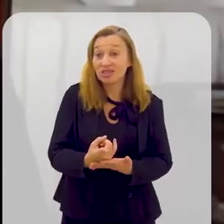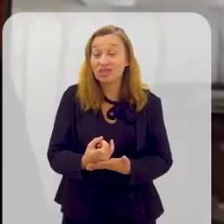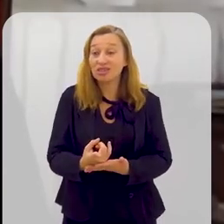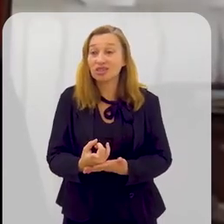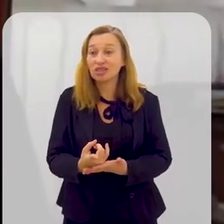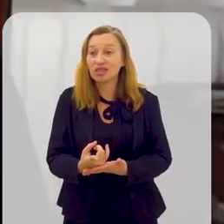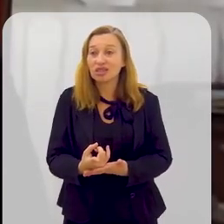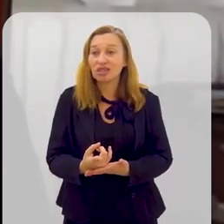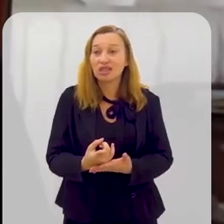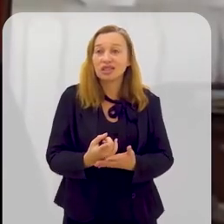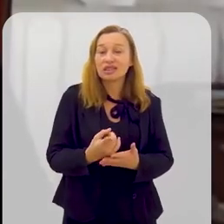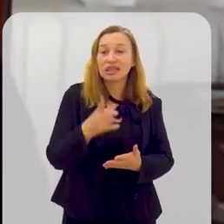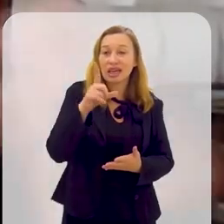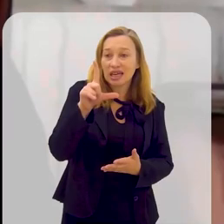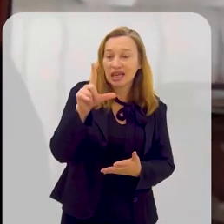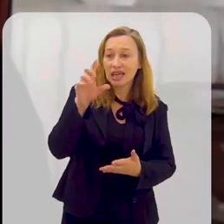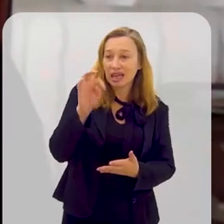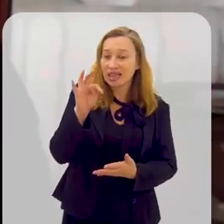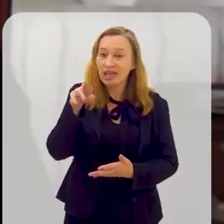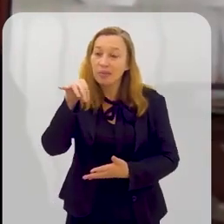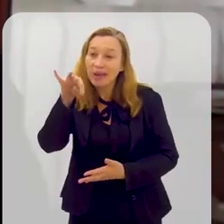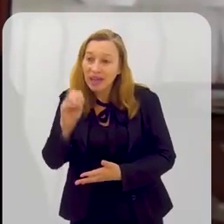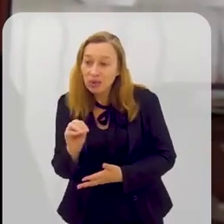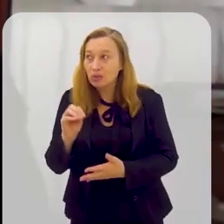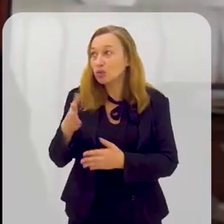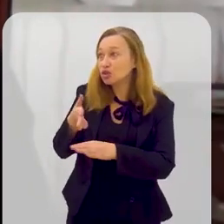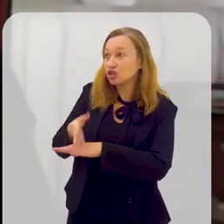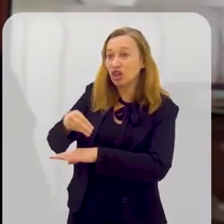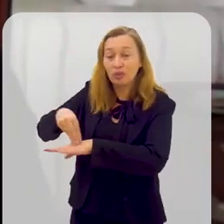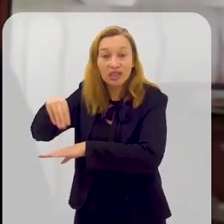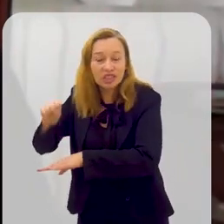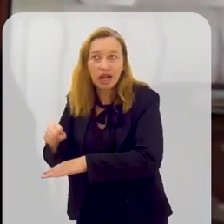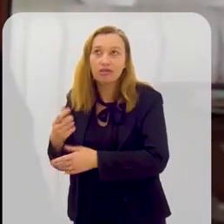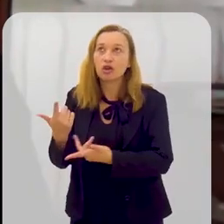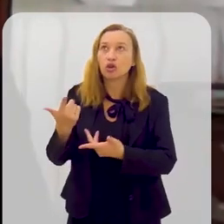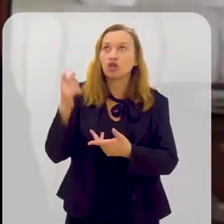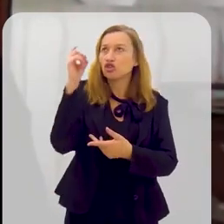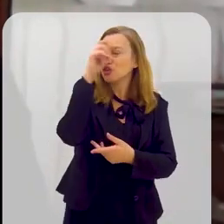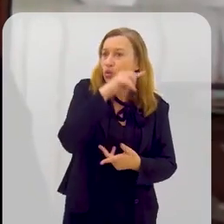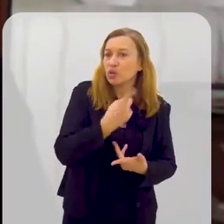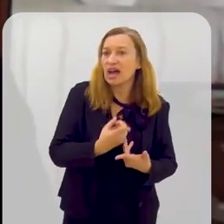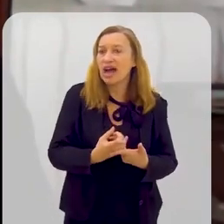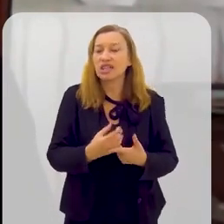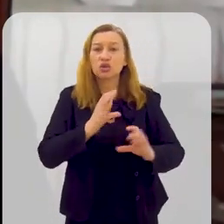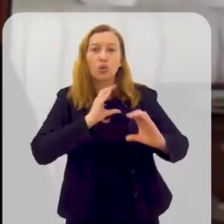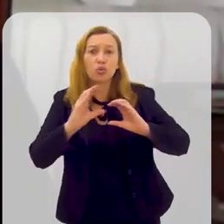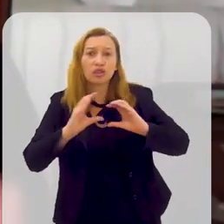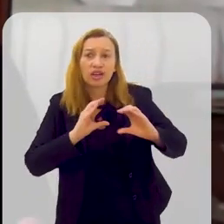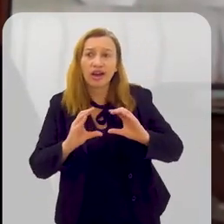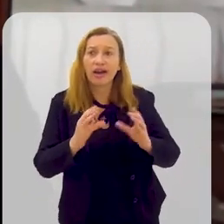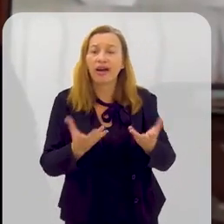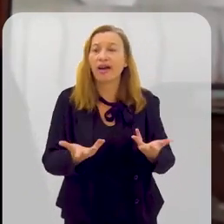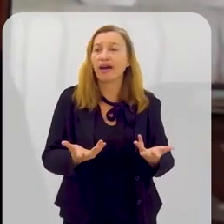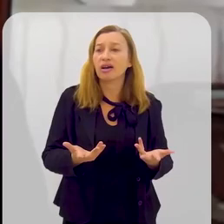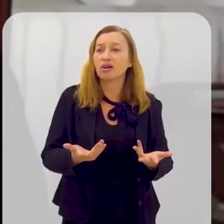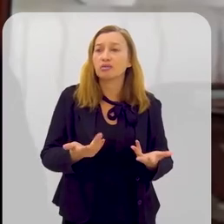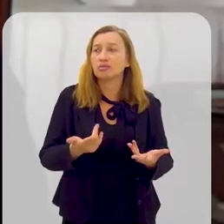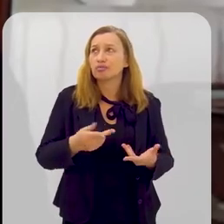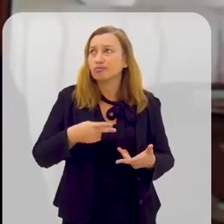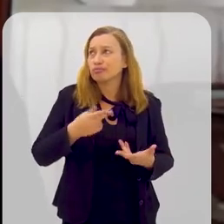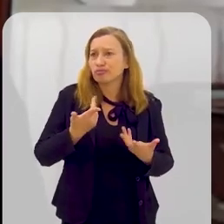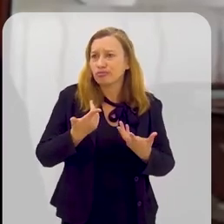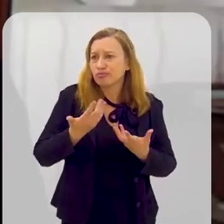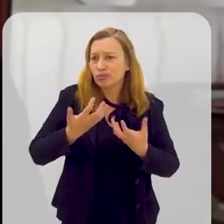dificuldades dificuldades de letramento quando chega ao mestrado ou dificuldades de comunicação